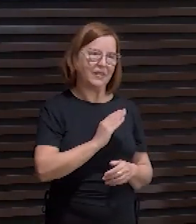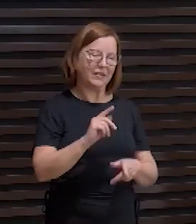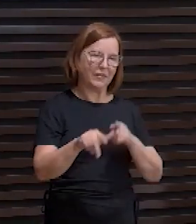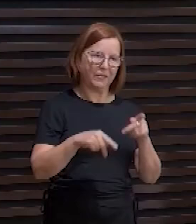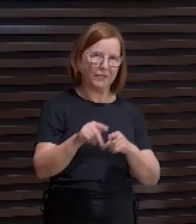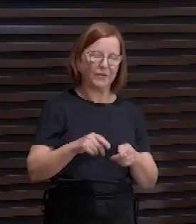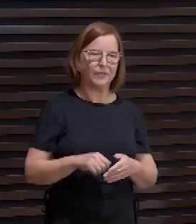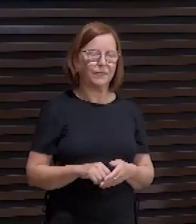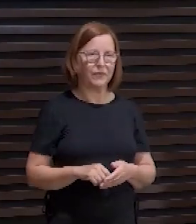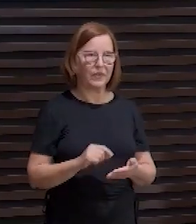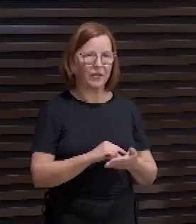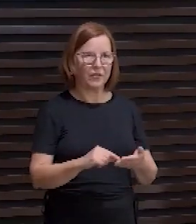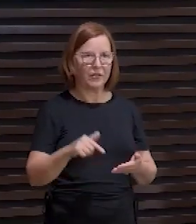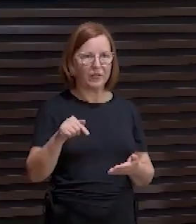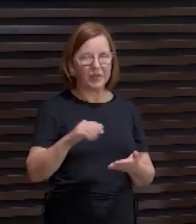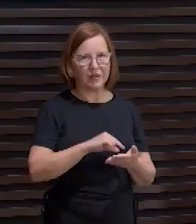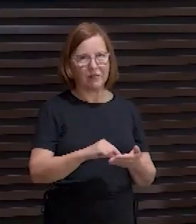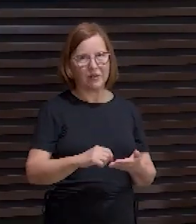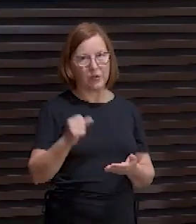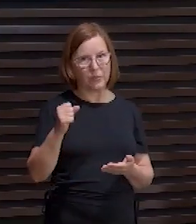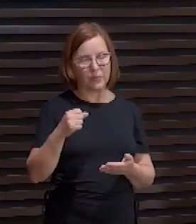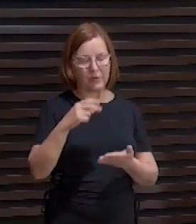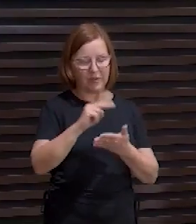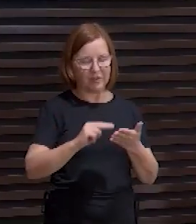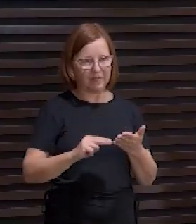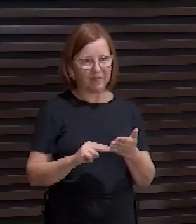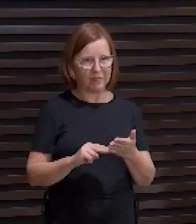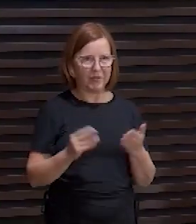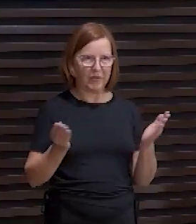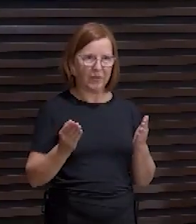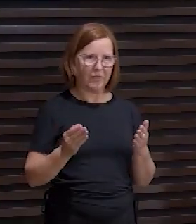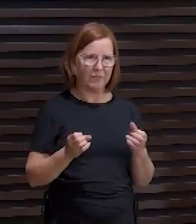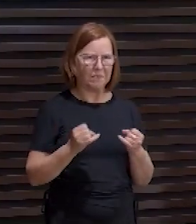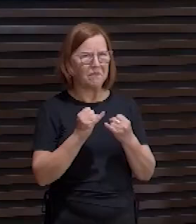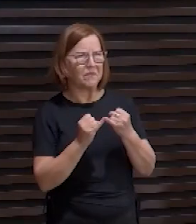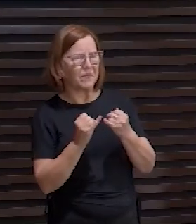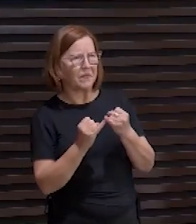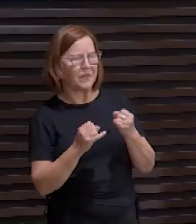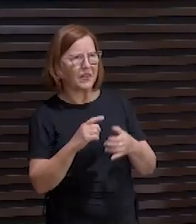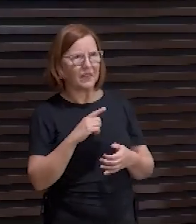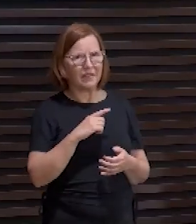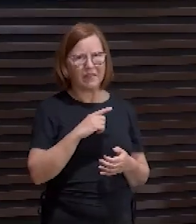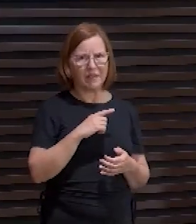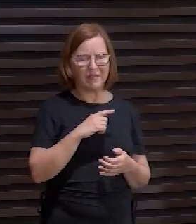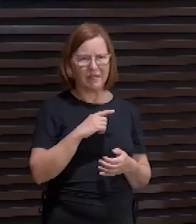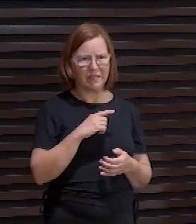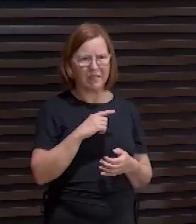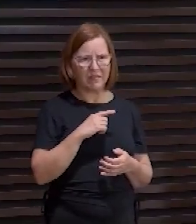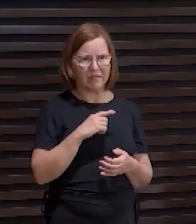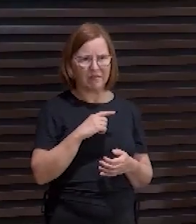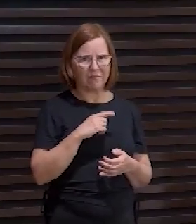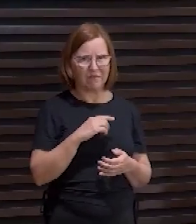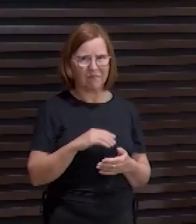Nesses versos 7 e 8, que nós lemos agora, parece que tem um certo dualismo da parte de